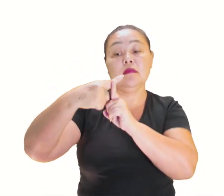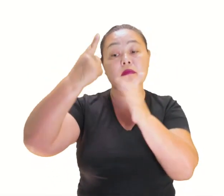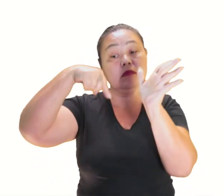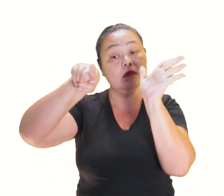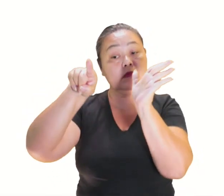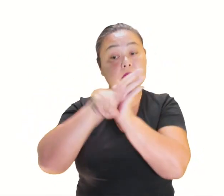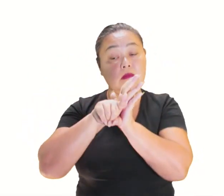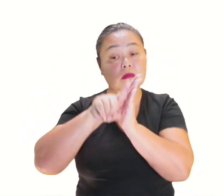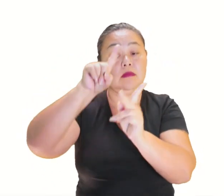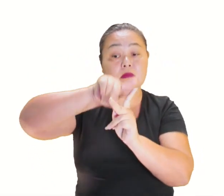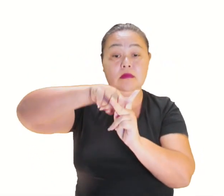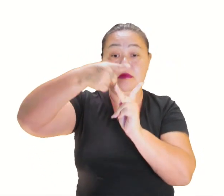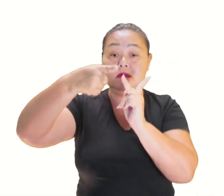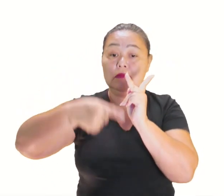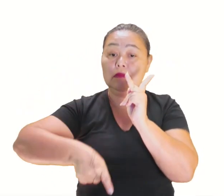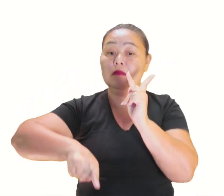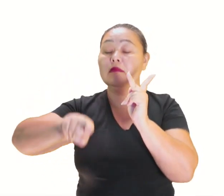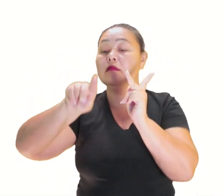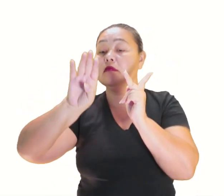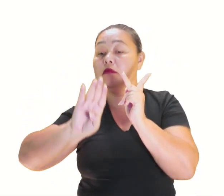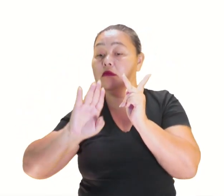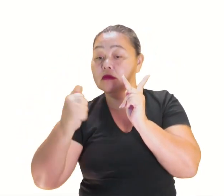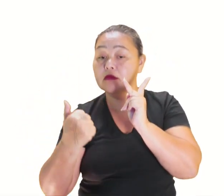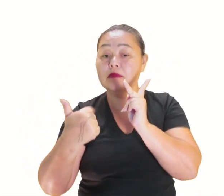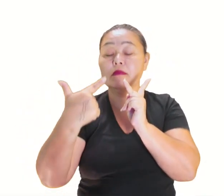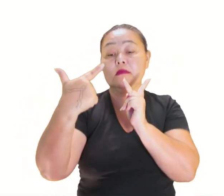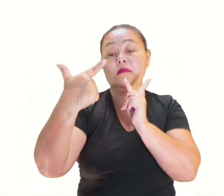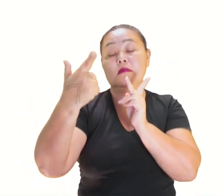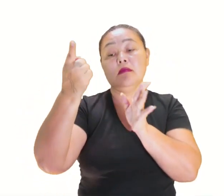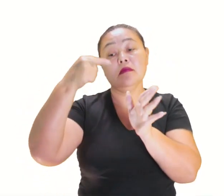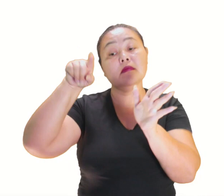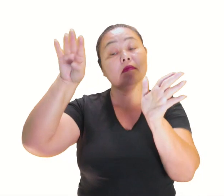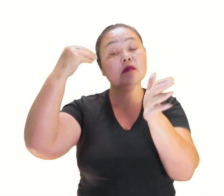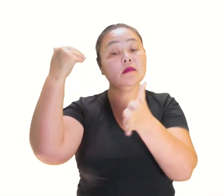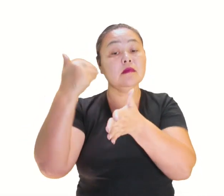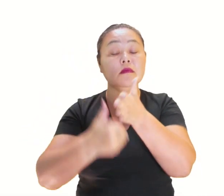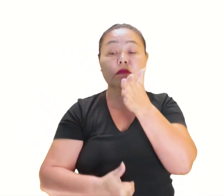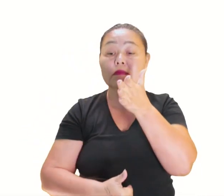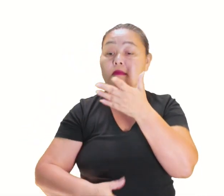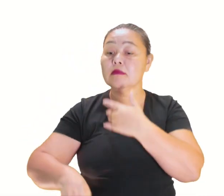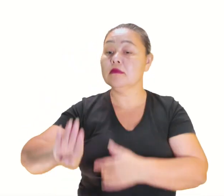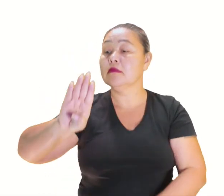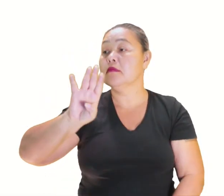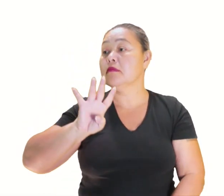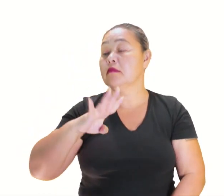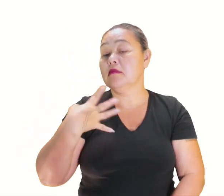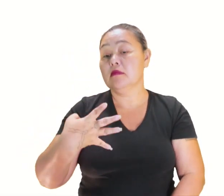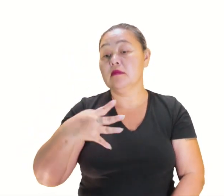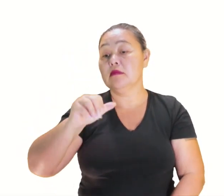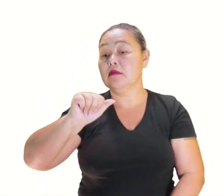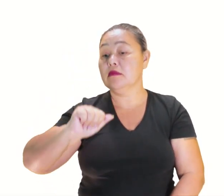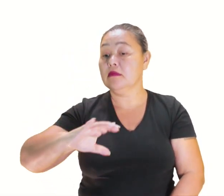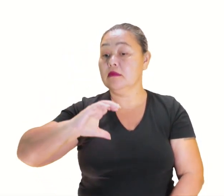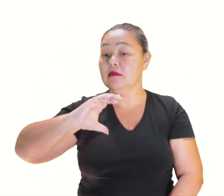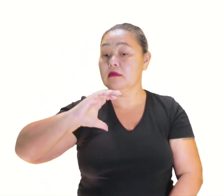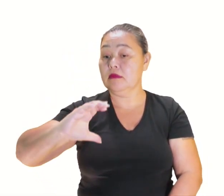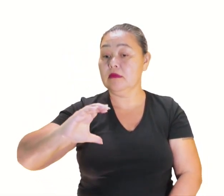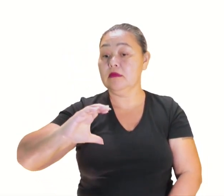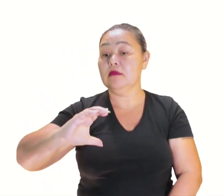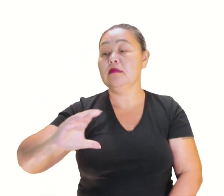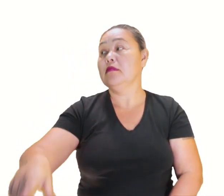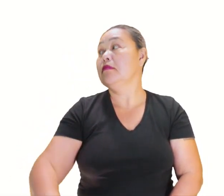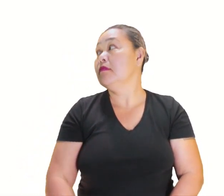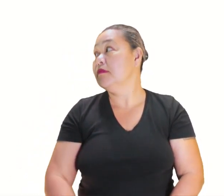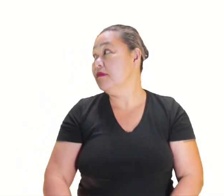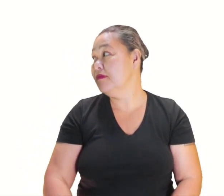ou menos a raiz quadrada de b ao quadrado, menos 4 vezes